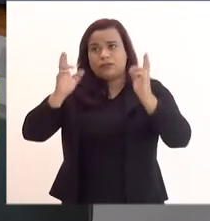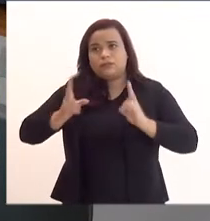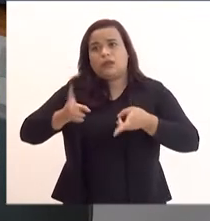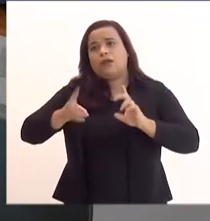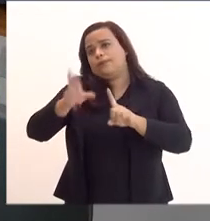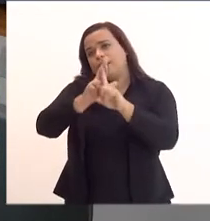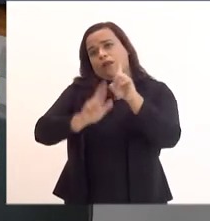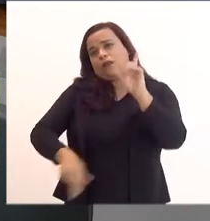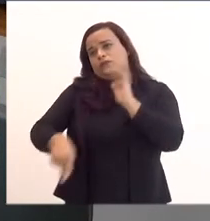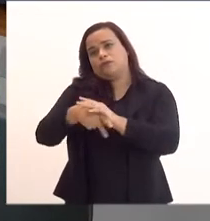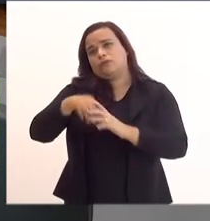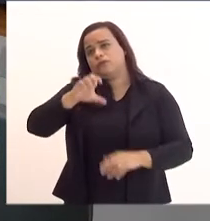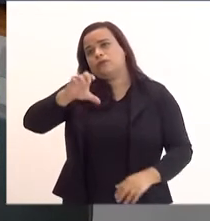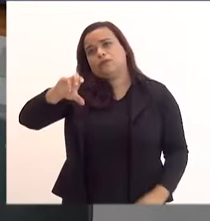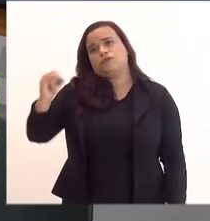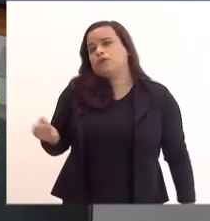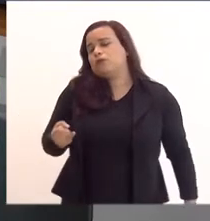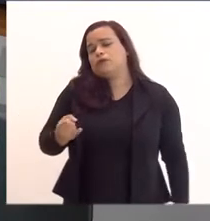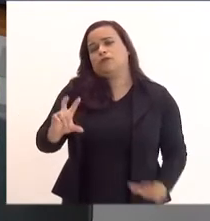na CCJ.